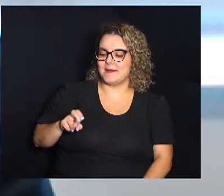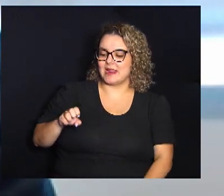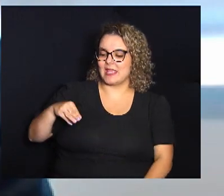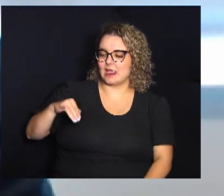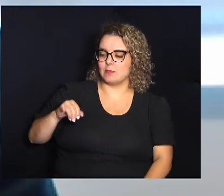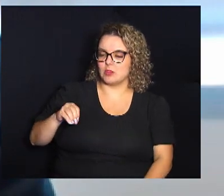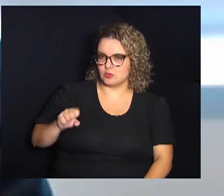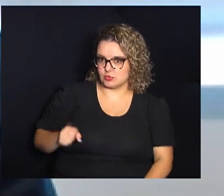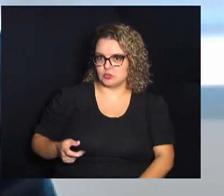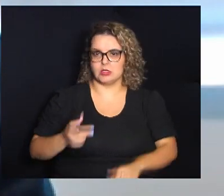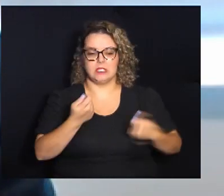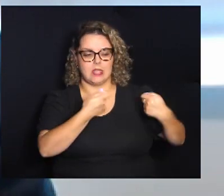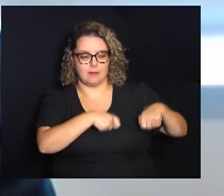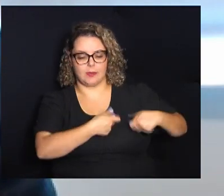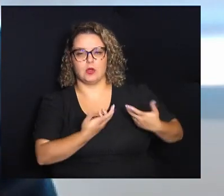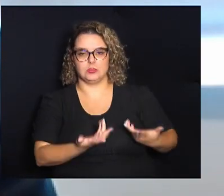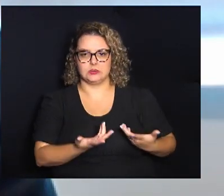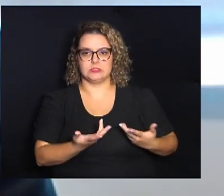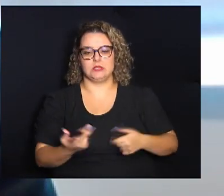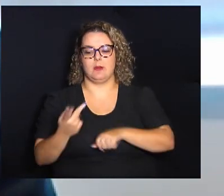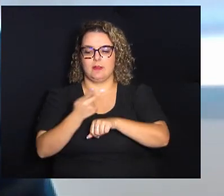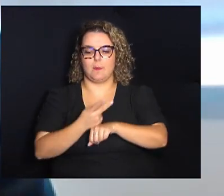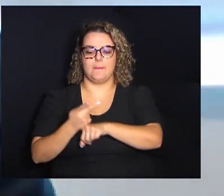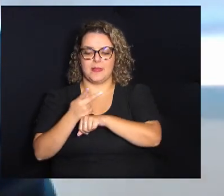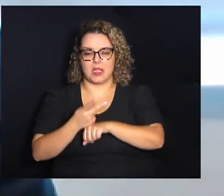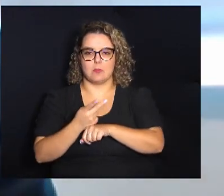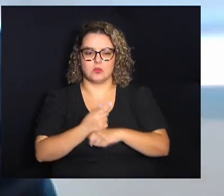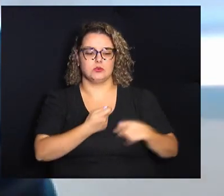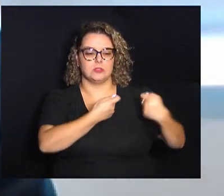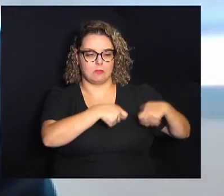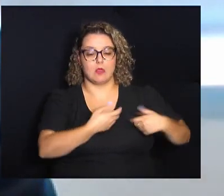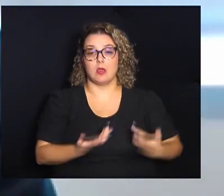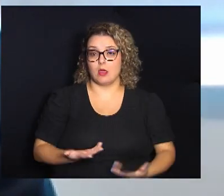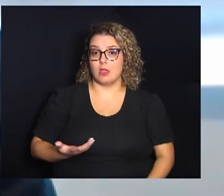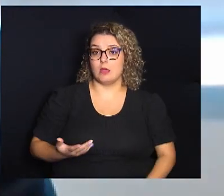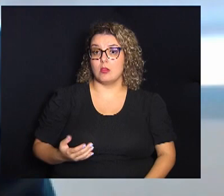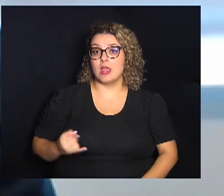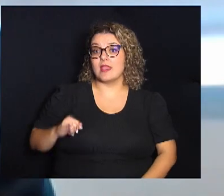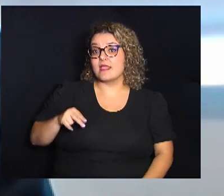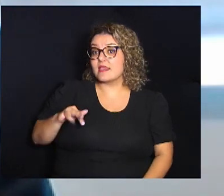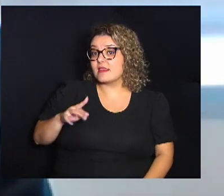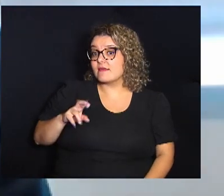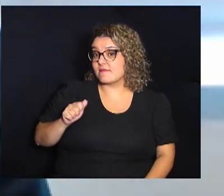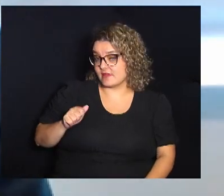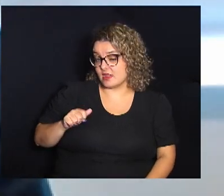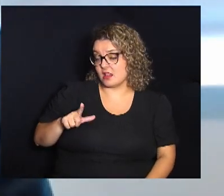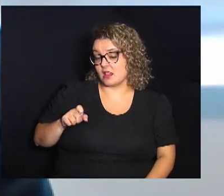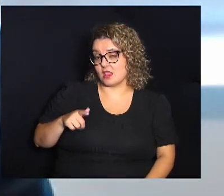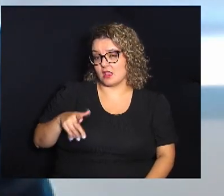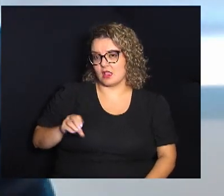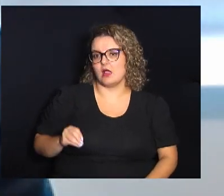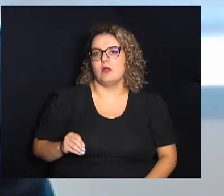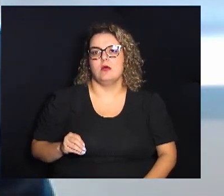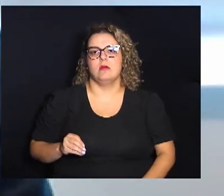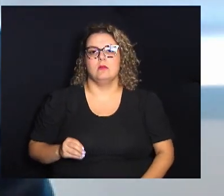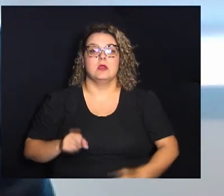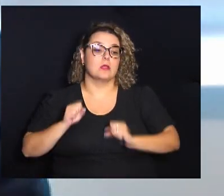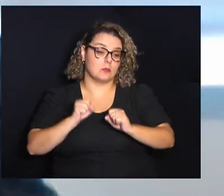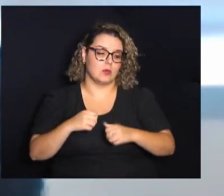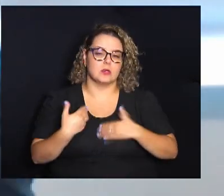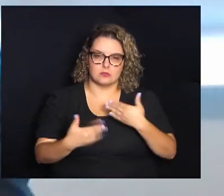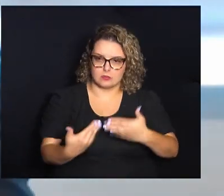essa regulamentação infralegal, para que, de fato, esse mercado possa atuar aqui dentro. Mas é o que indo direto